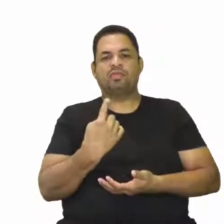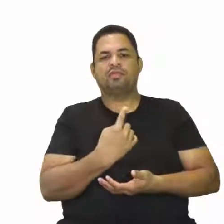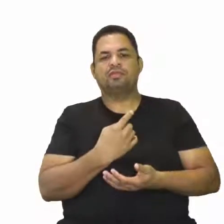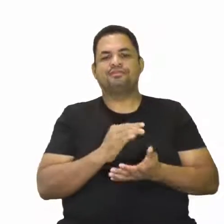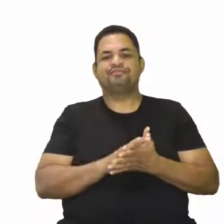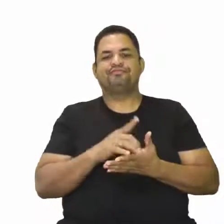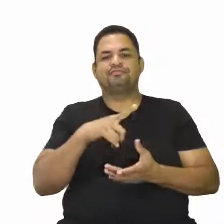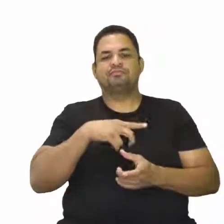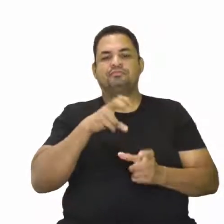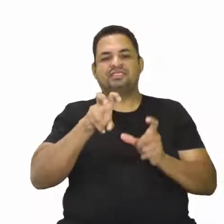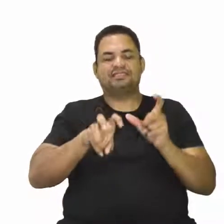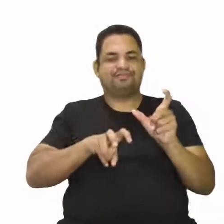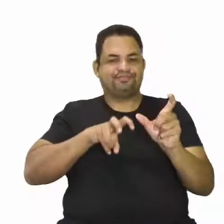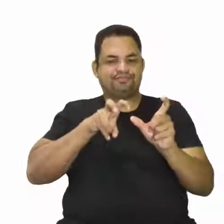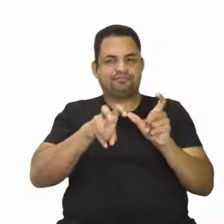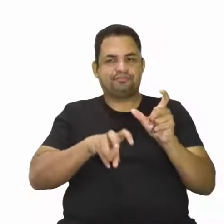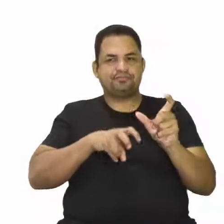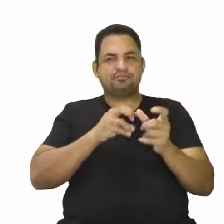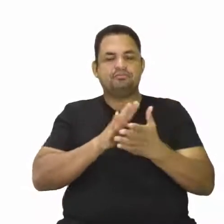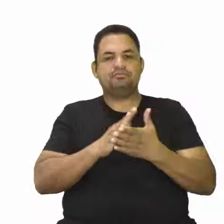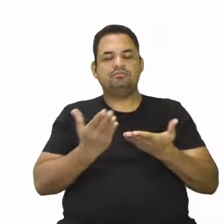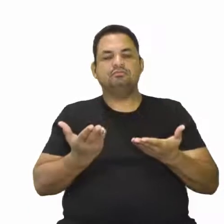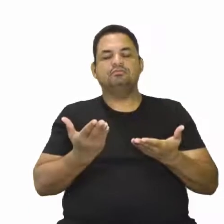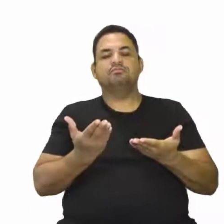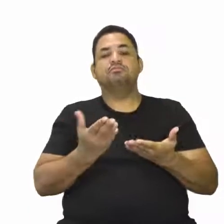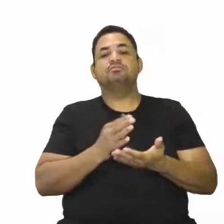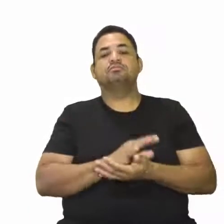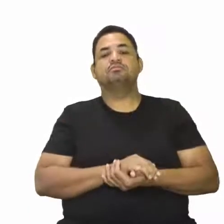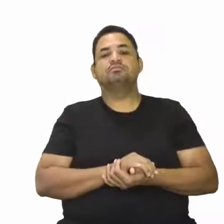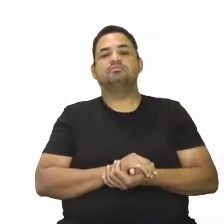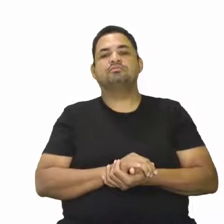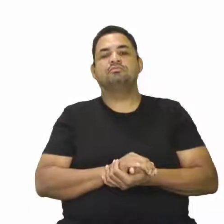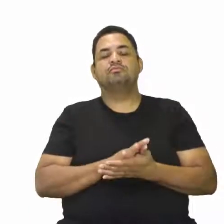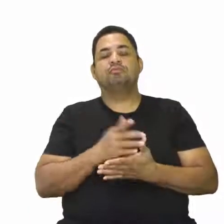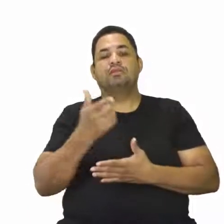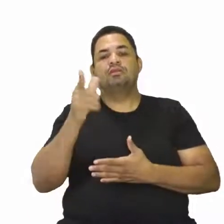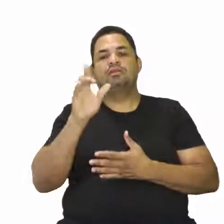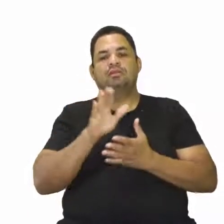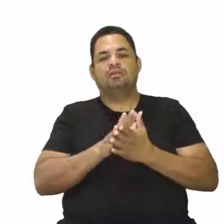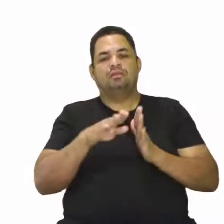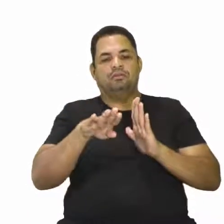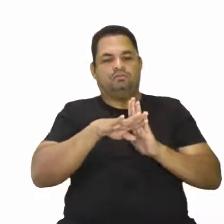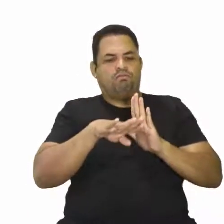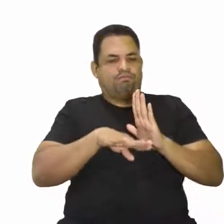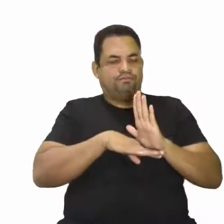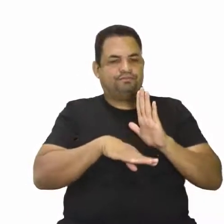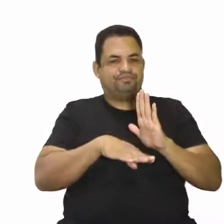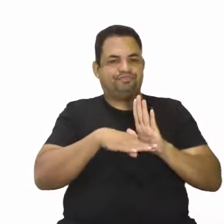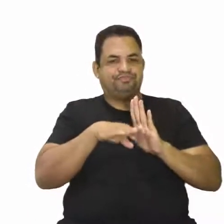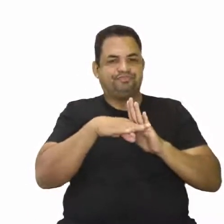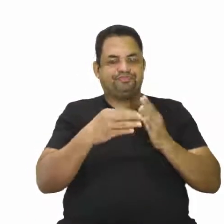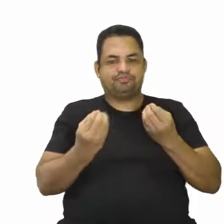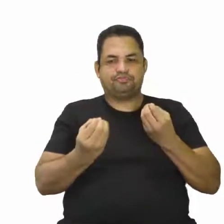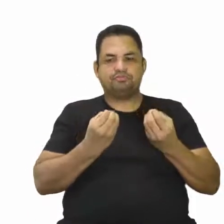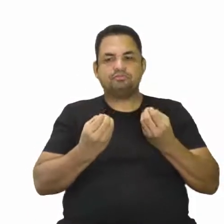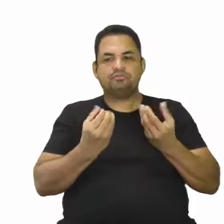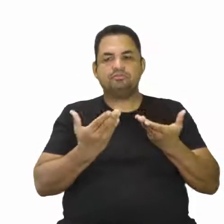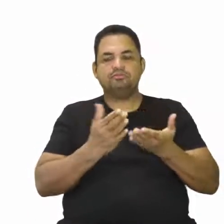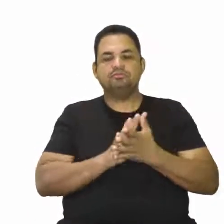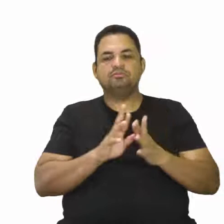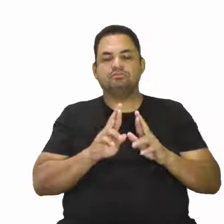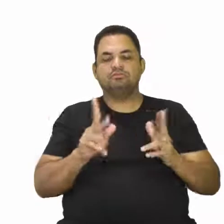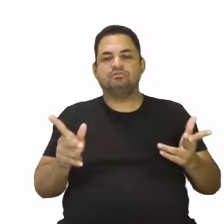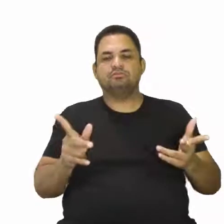muitos advérbios que são pertencentes às suas outras classificações. Mas como é que eu vou